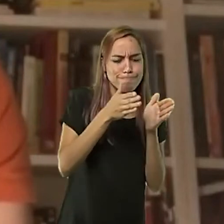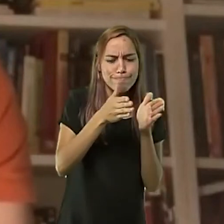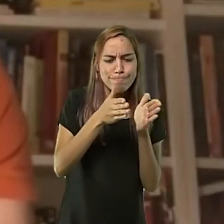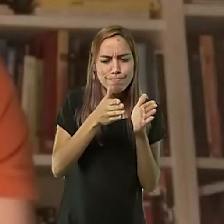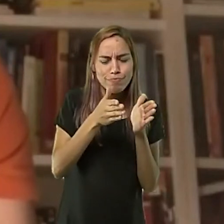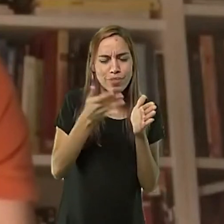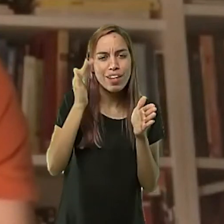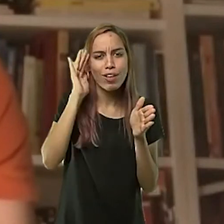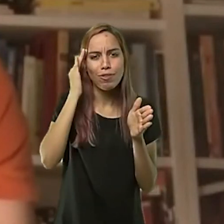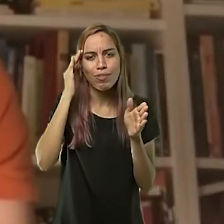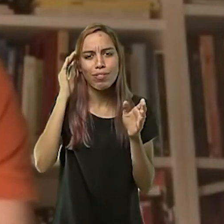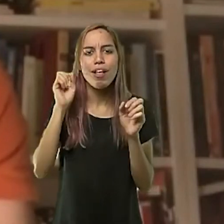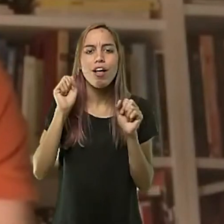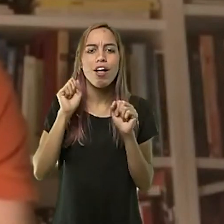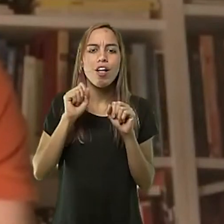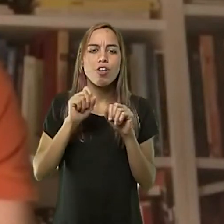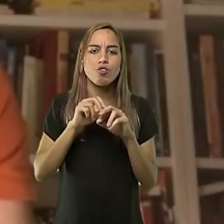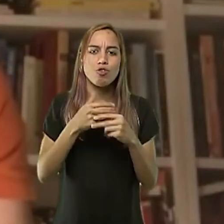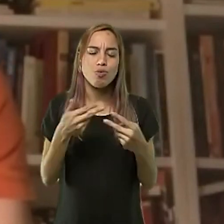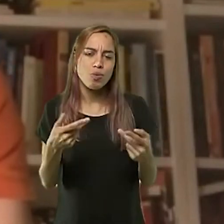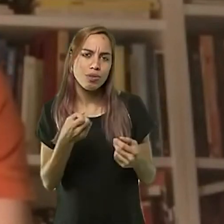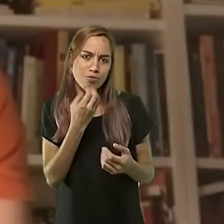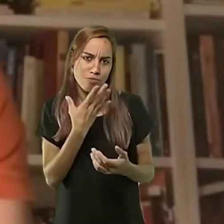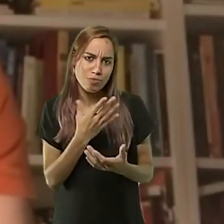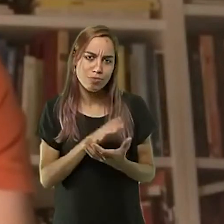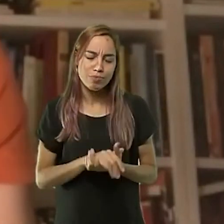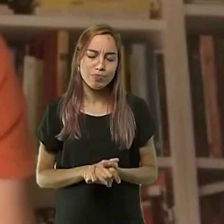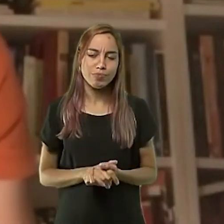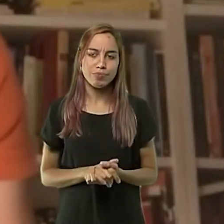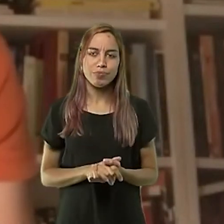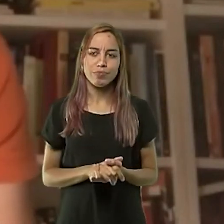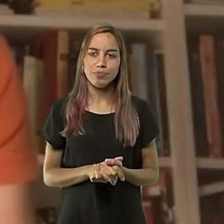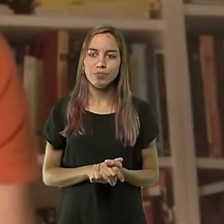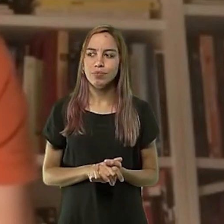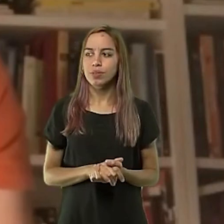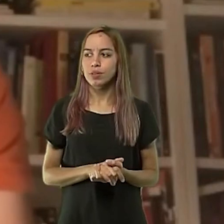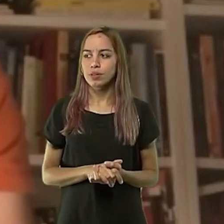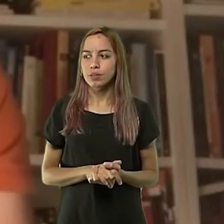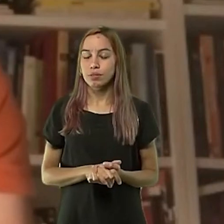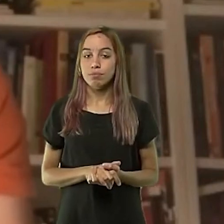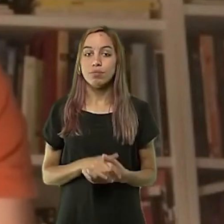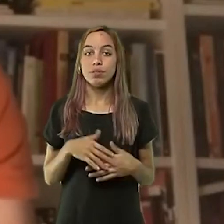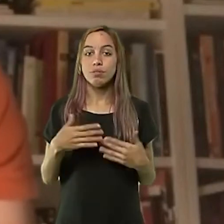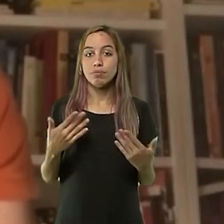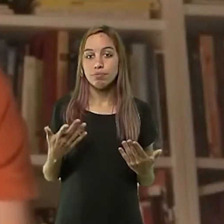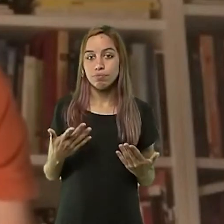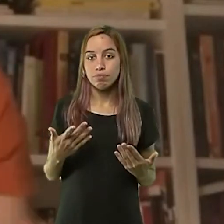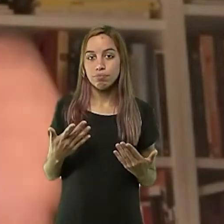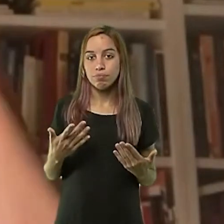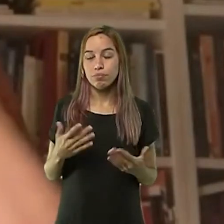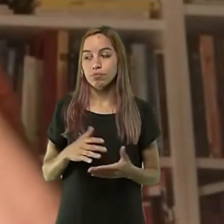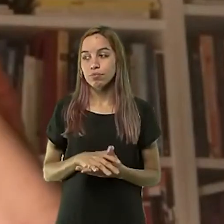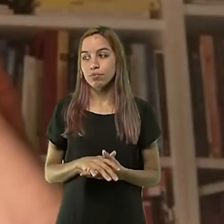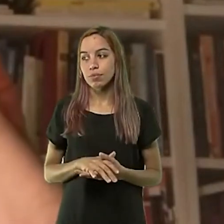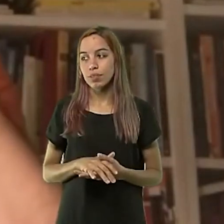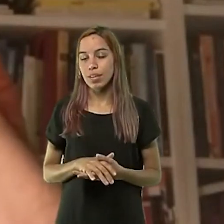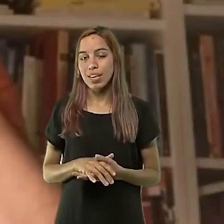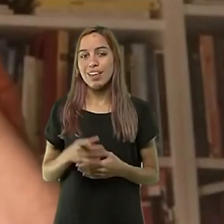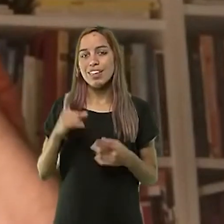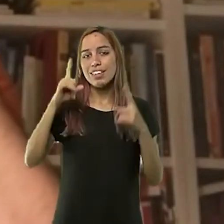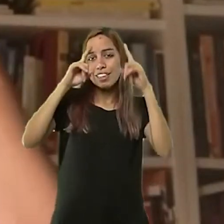nestas desgraças alguma coisa para seguir em frente. E, enfim, é também muito, muito